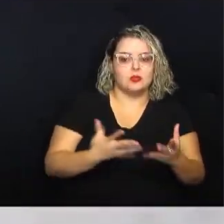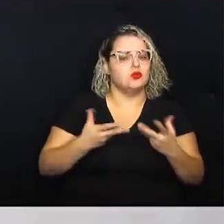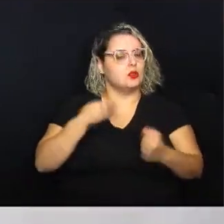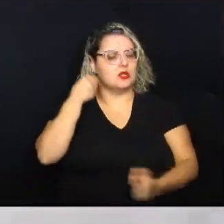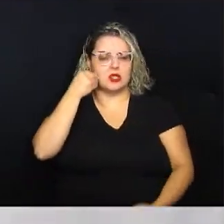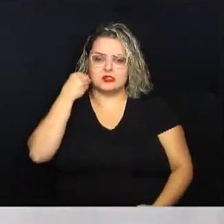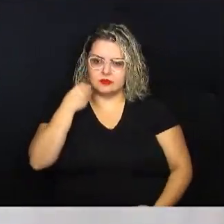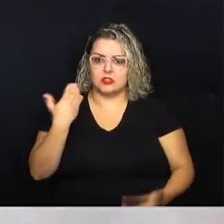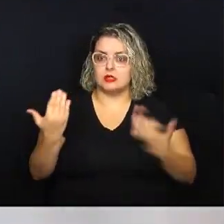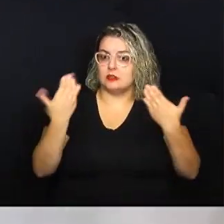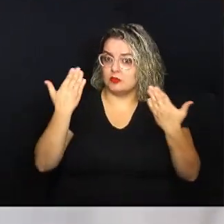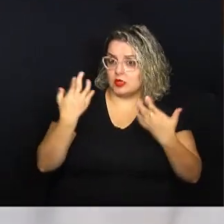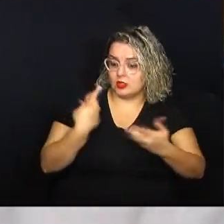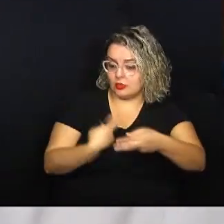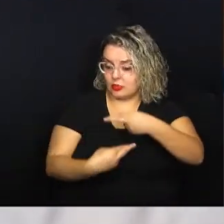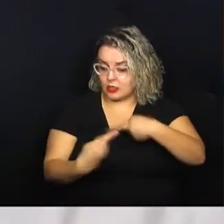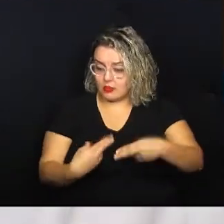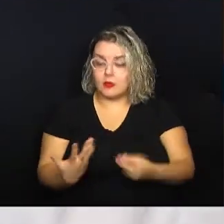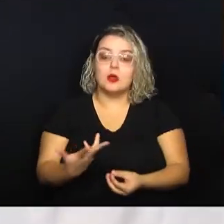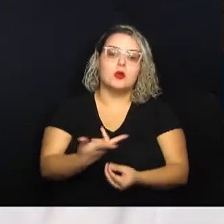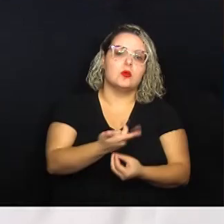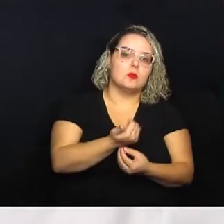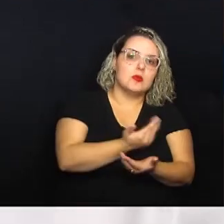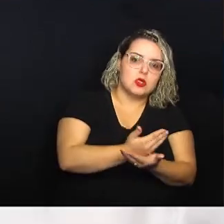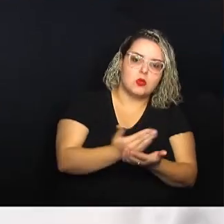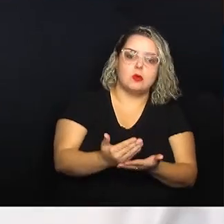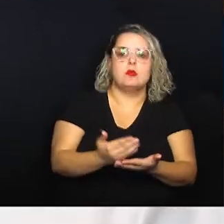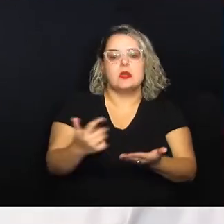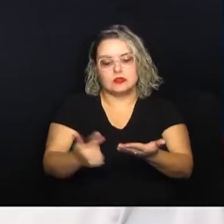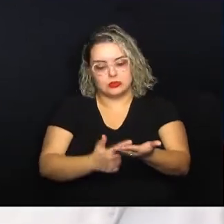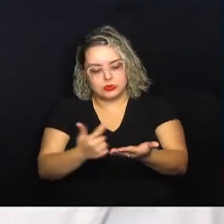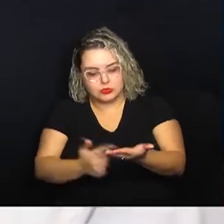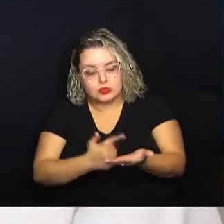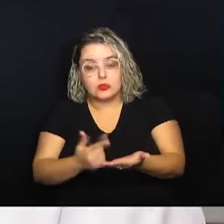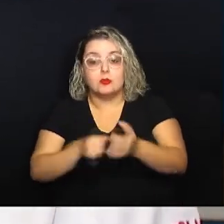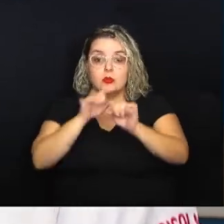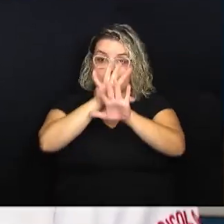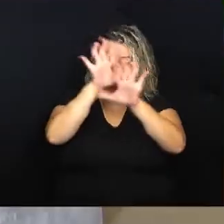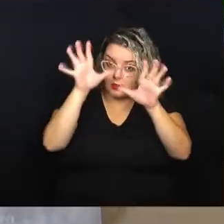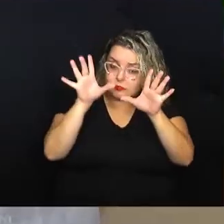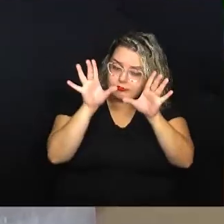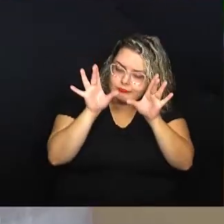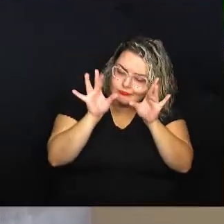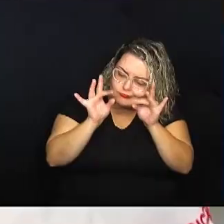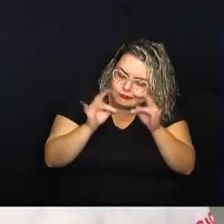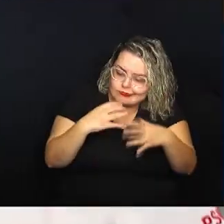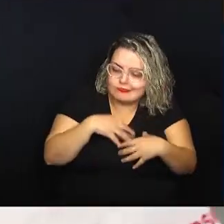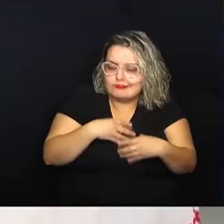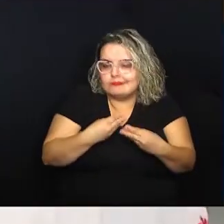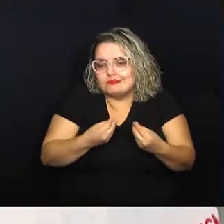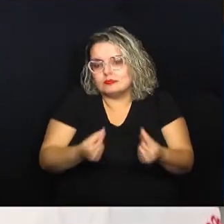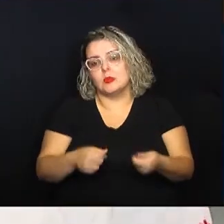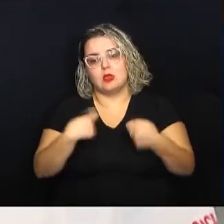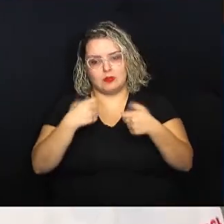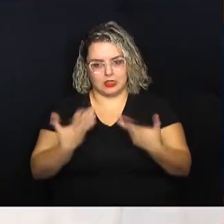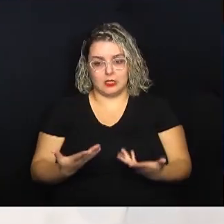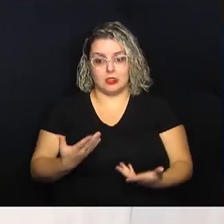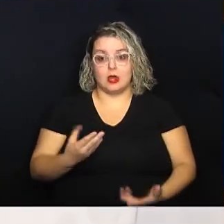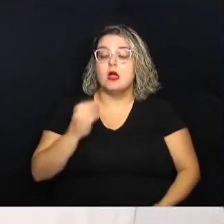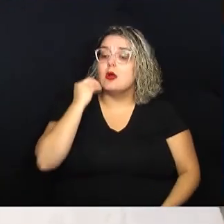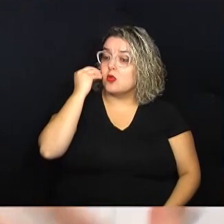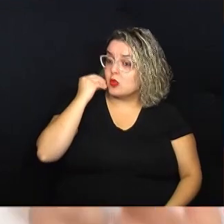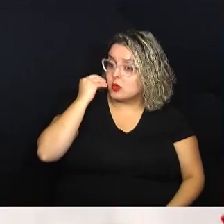sua relação com a arte para o início da obra, com a clareza e delicadeza necessárias. Com essa experiência